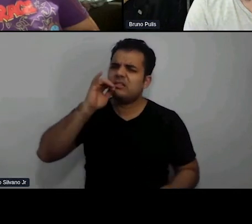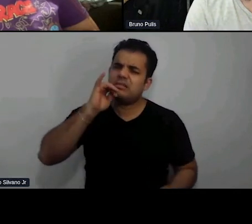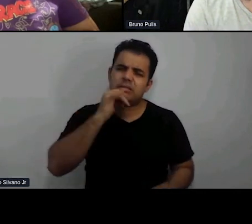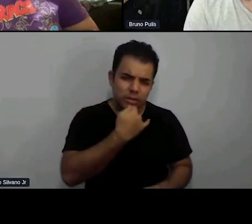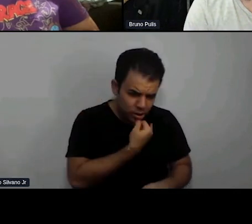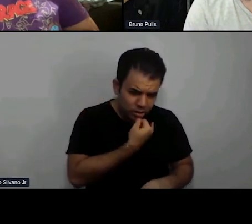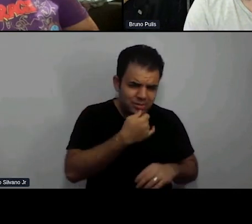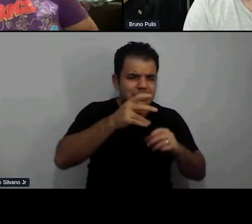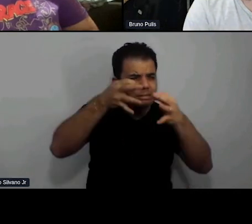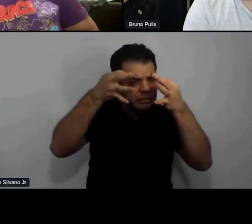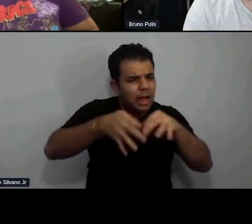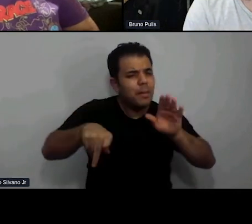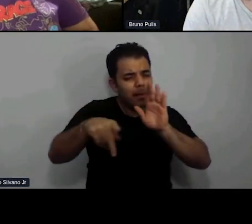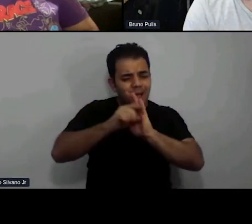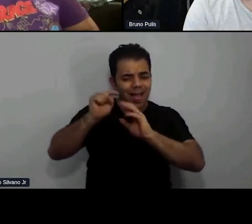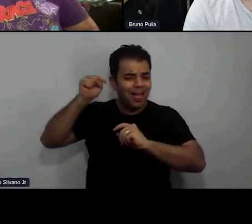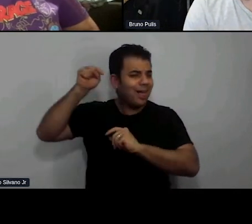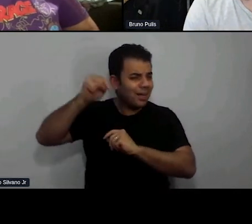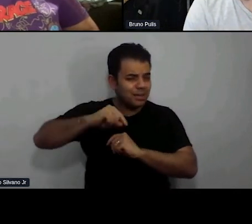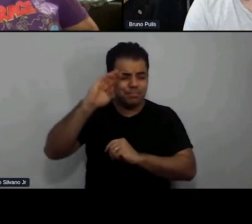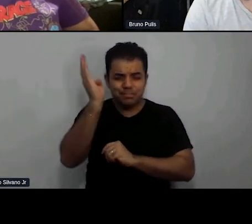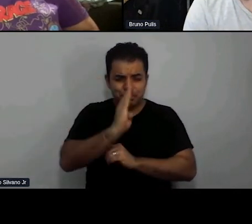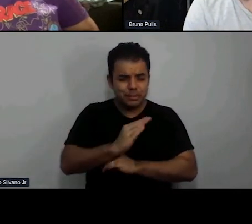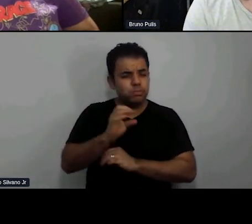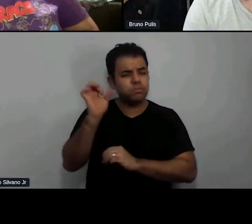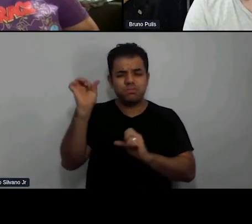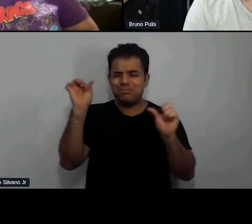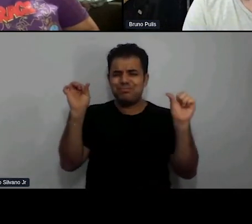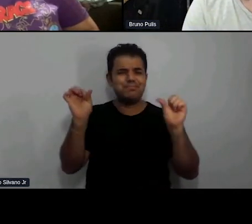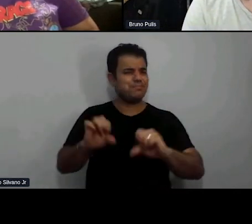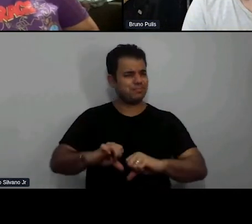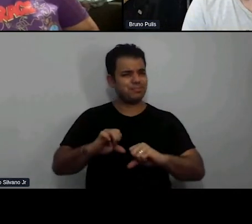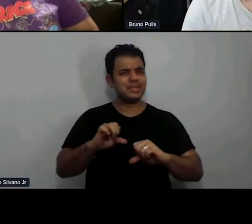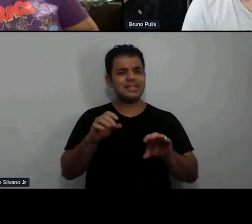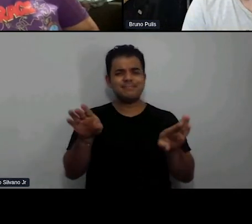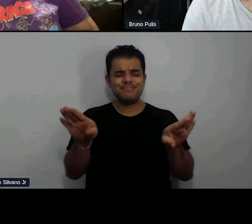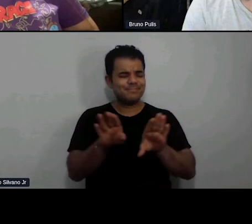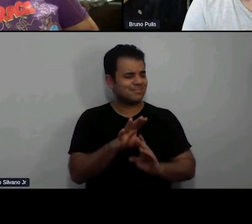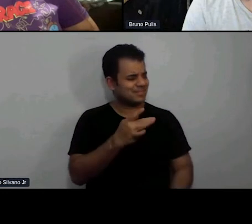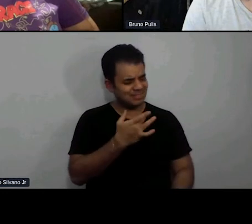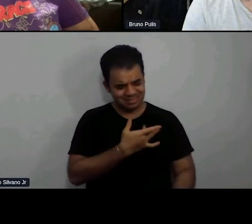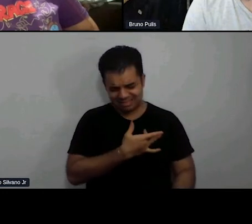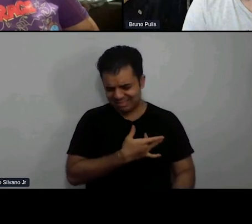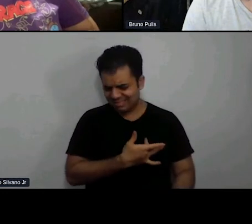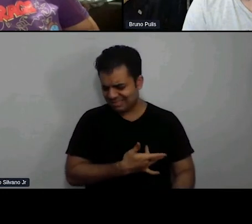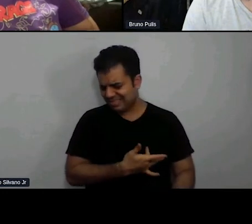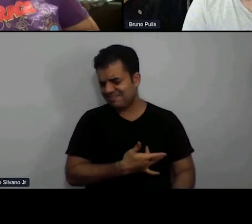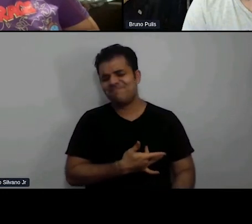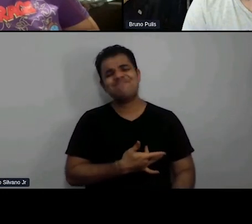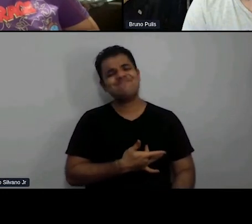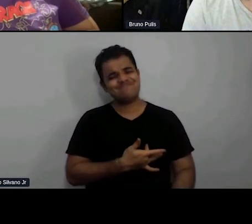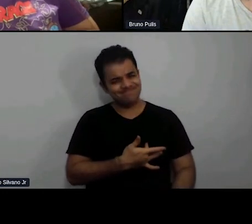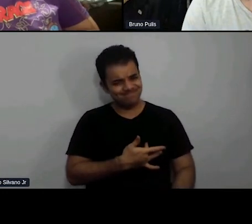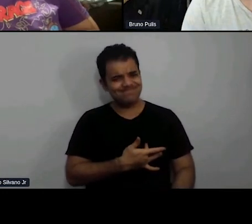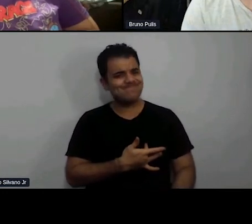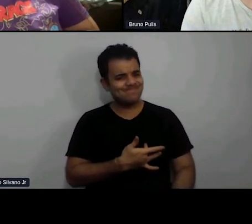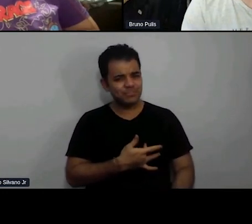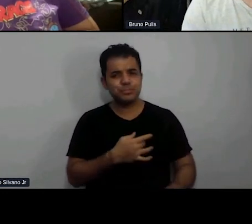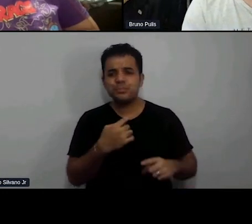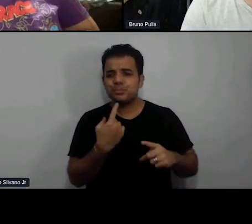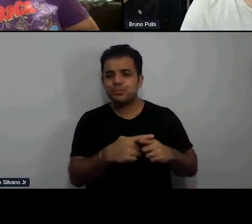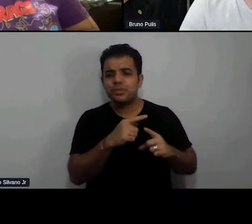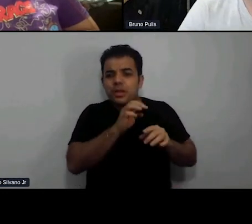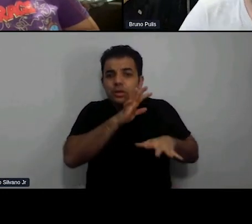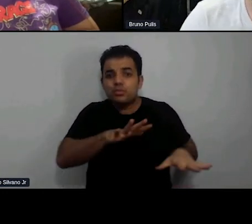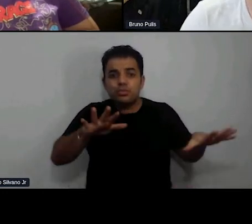ferramentas que estão vindo para o Brasil, eu fico com pena no sentido de, como eu posso dizer, eu sei